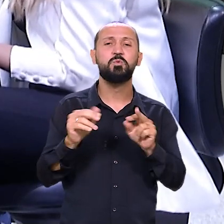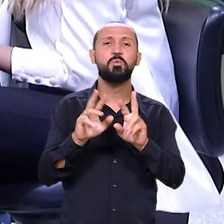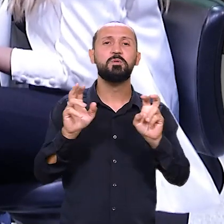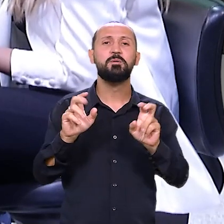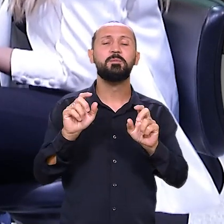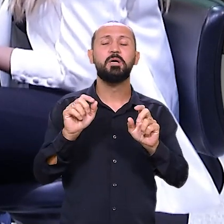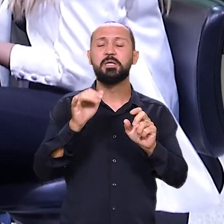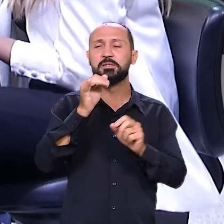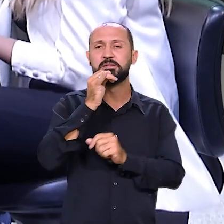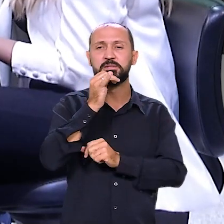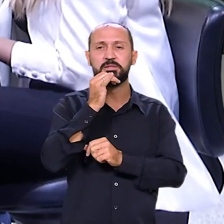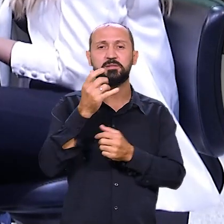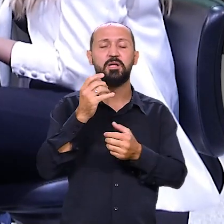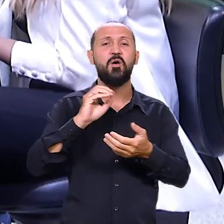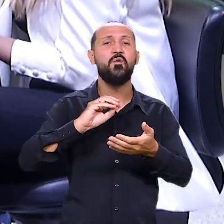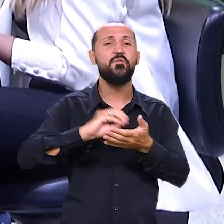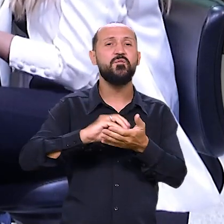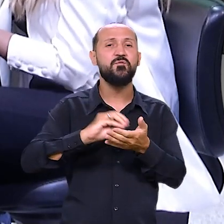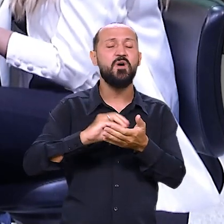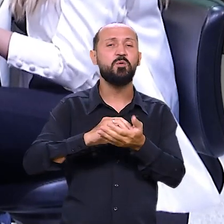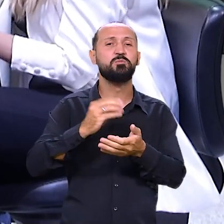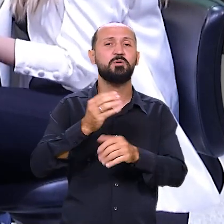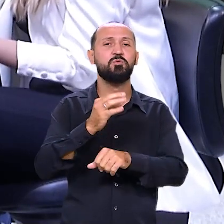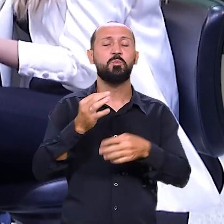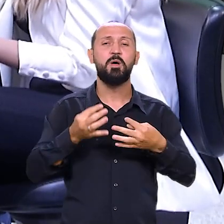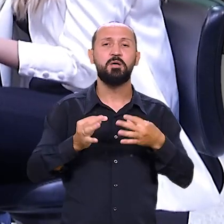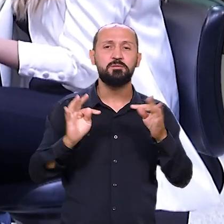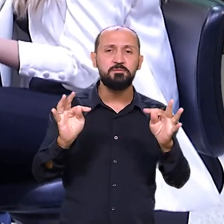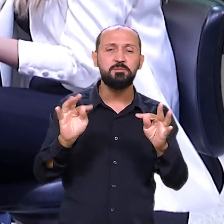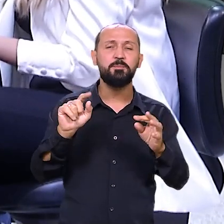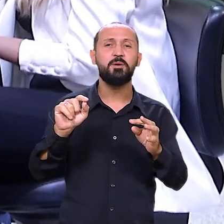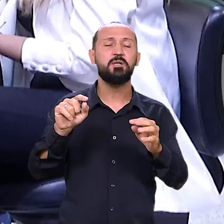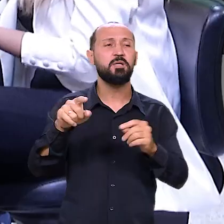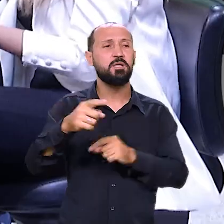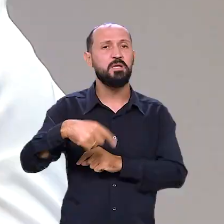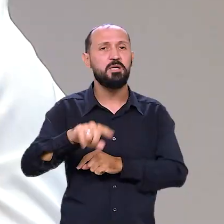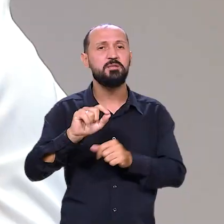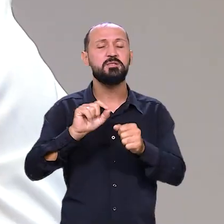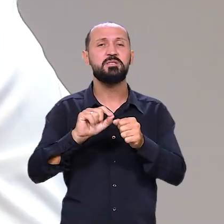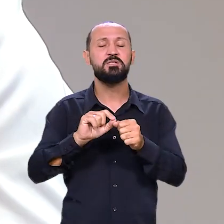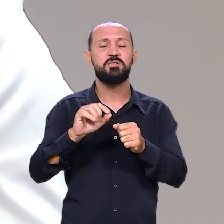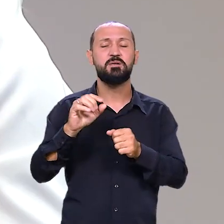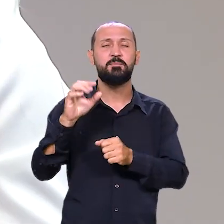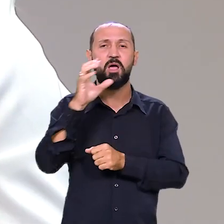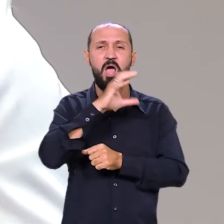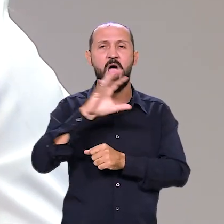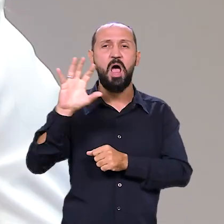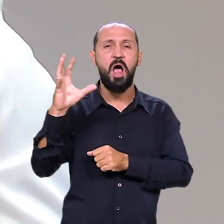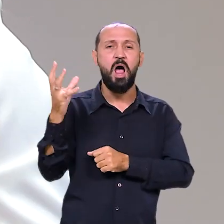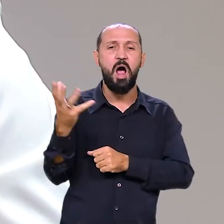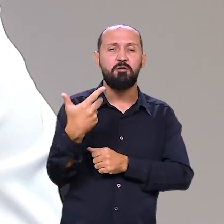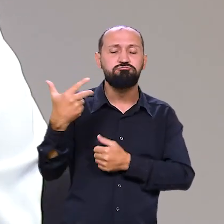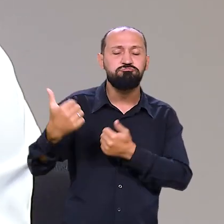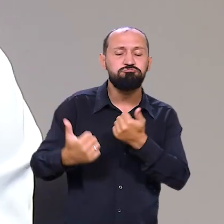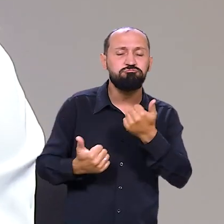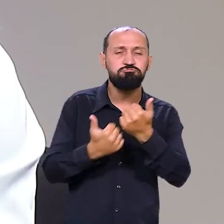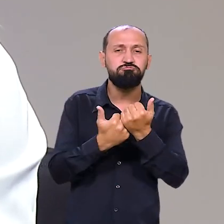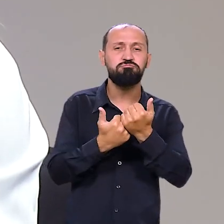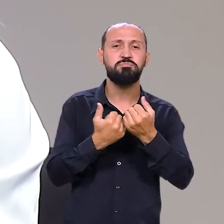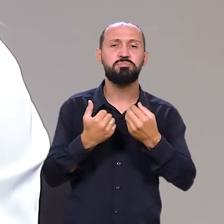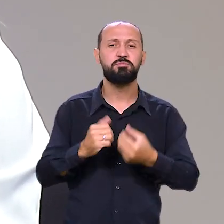a questão também da falta de uma tecnologia para que essa produção seja mais